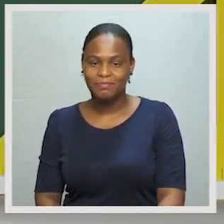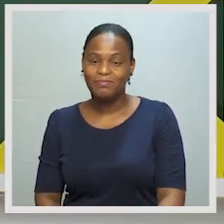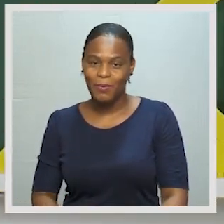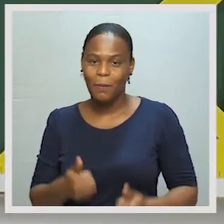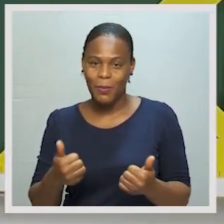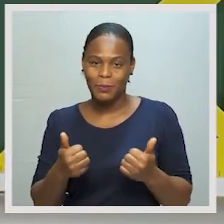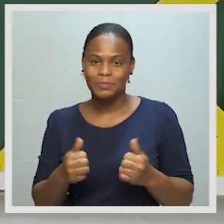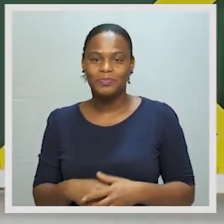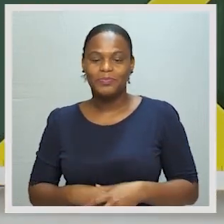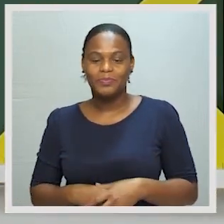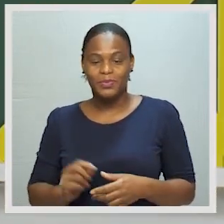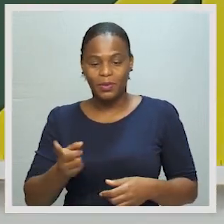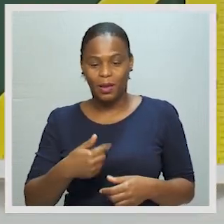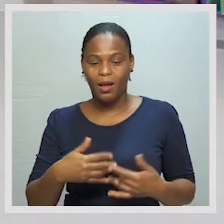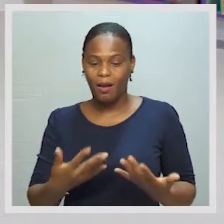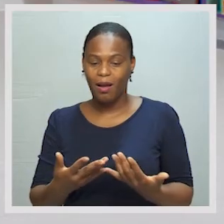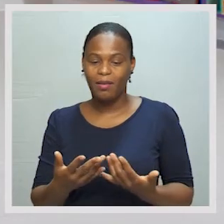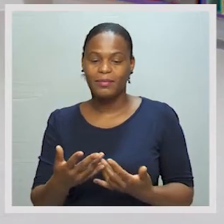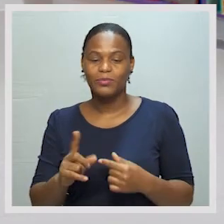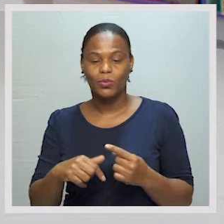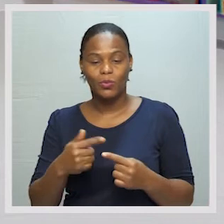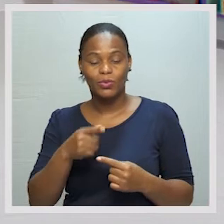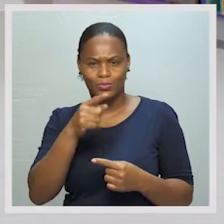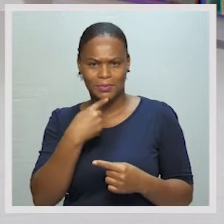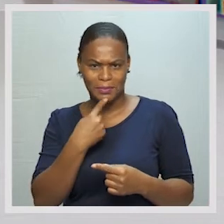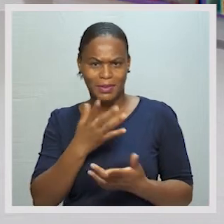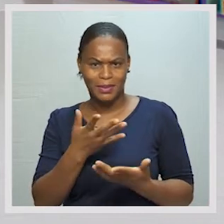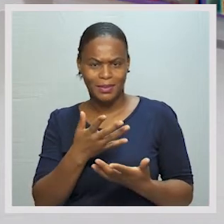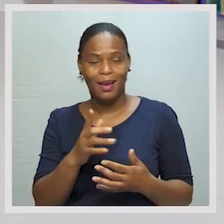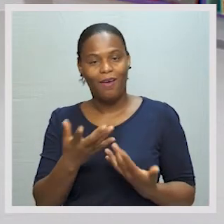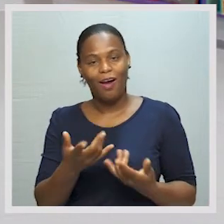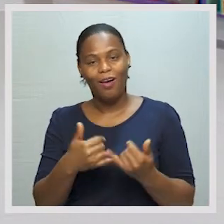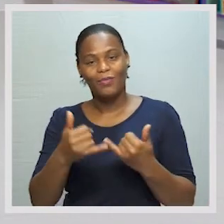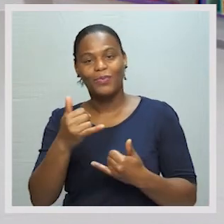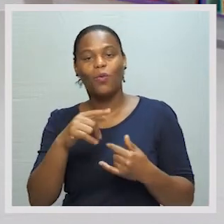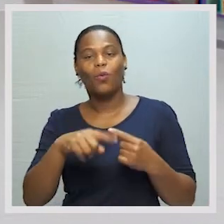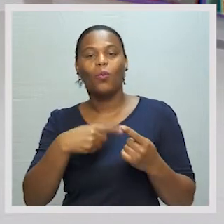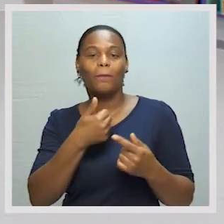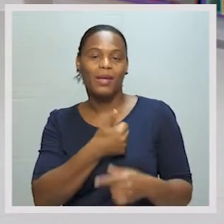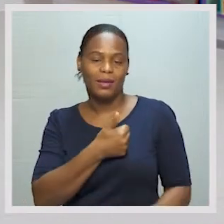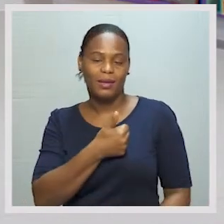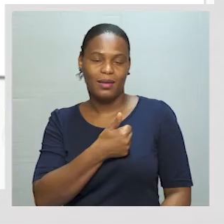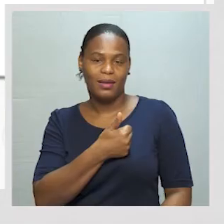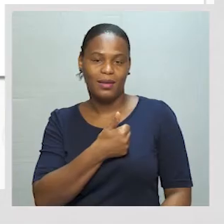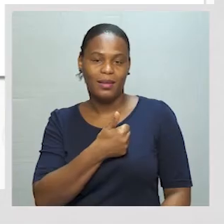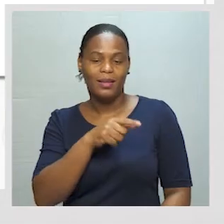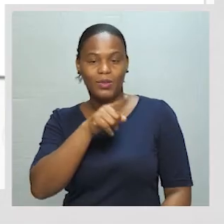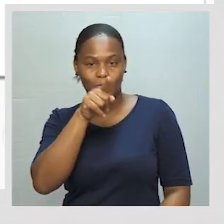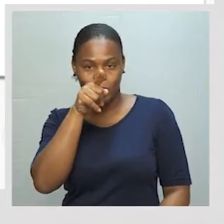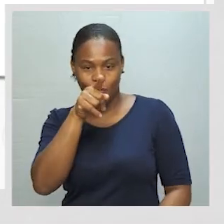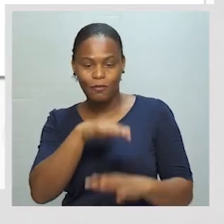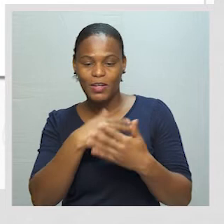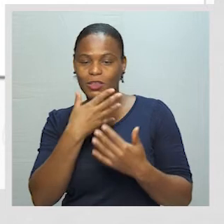Muito bem. Agora vamos passar, se vocês já entenderam, vamos passar para a linha B. Vocês vão